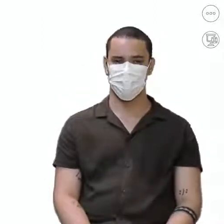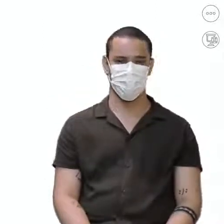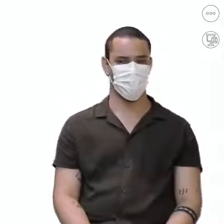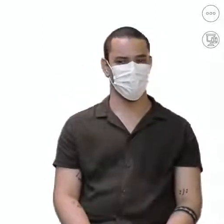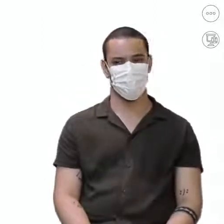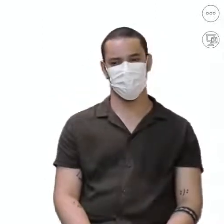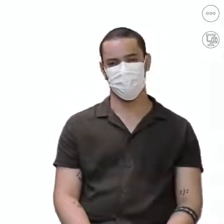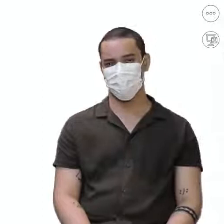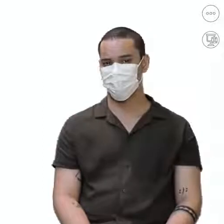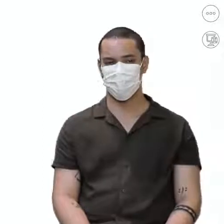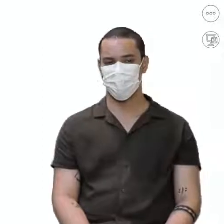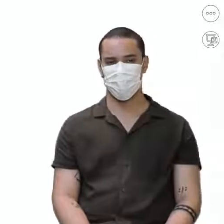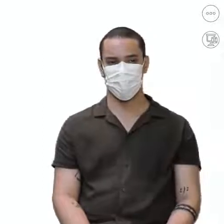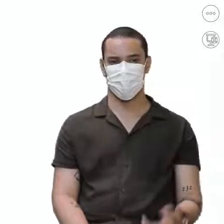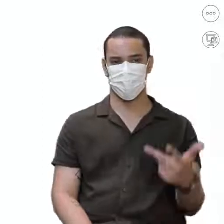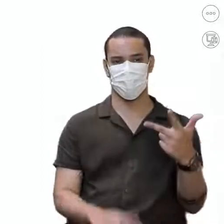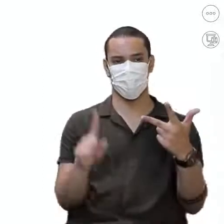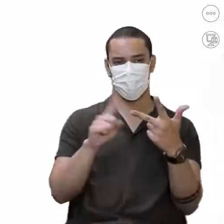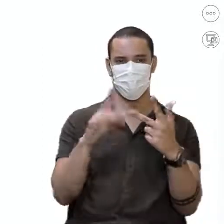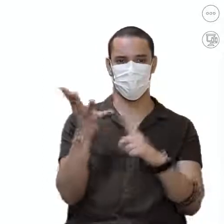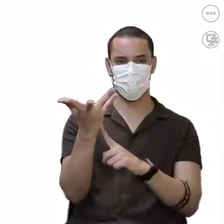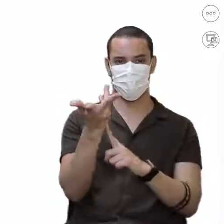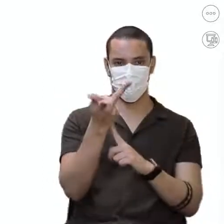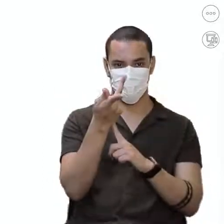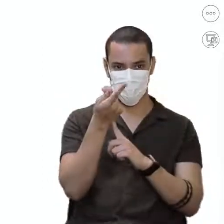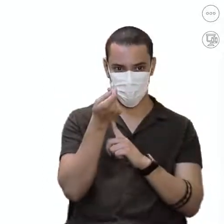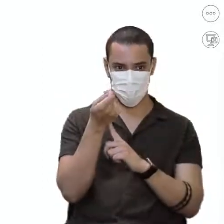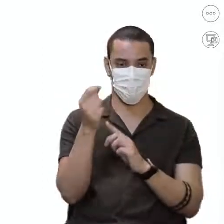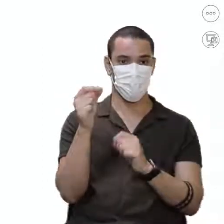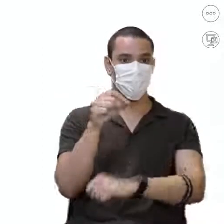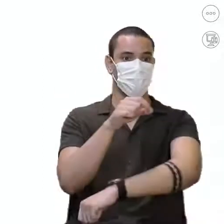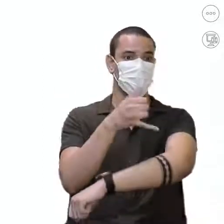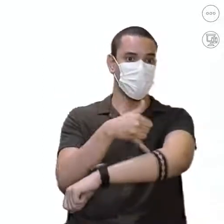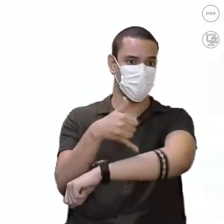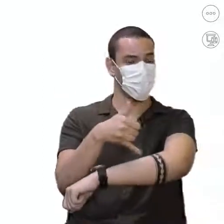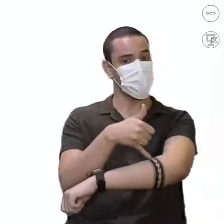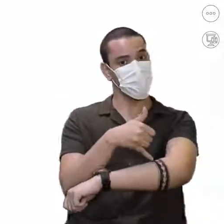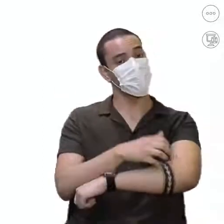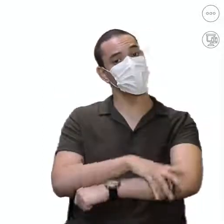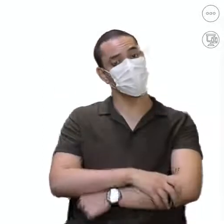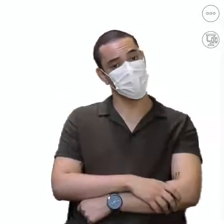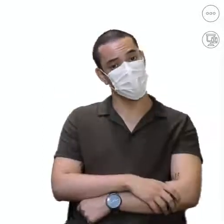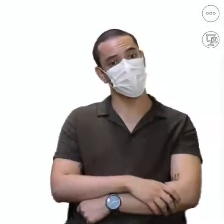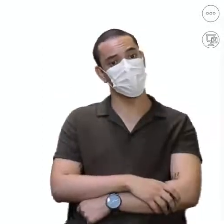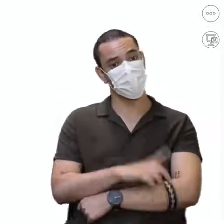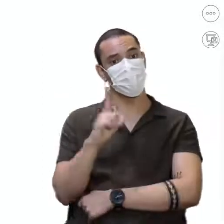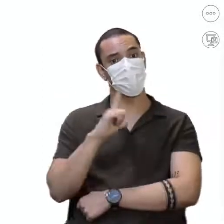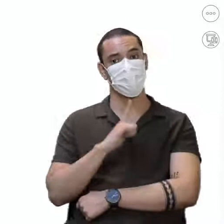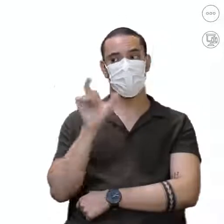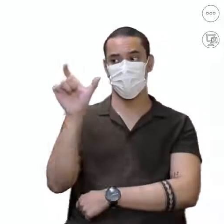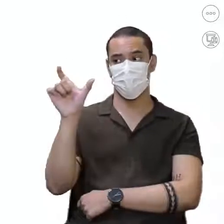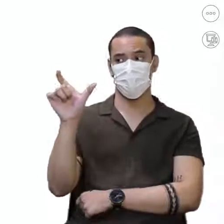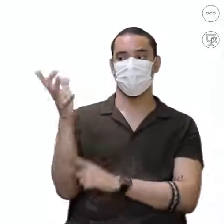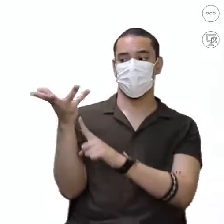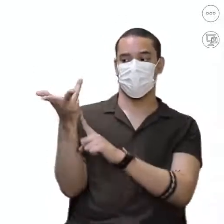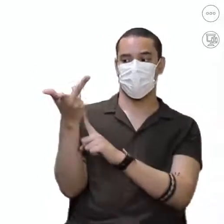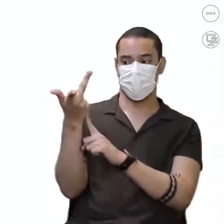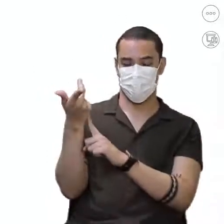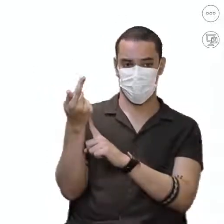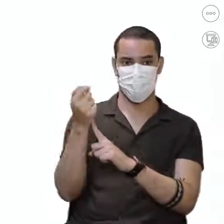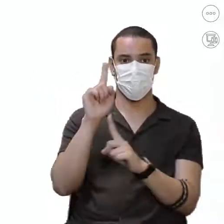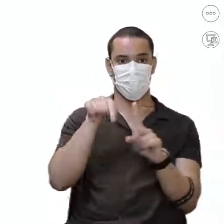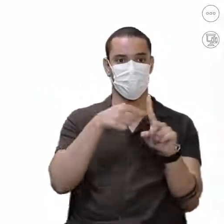Cultura geral. Vamos seguir mais? A arte da tatuagem? Essa me cheira muito bem, porque tem a palavra tatuagem, tem a palavra arte, mas